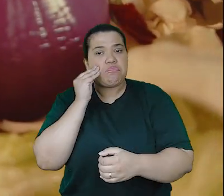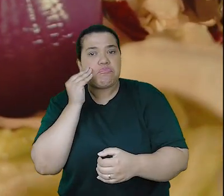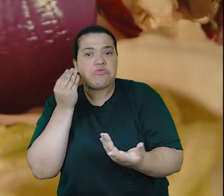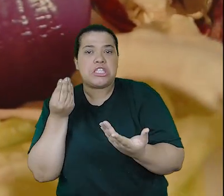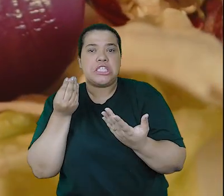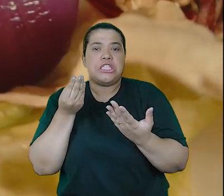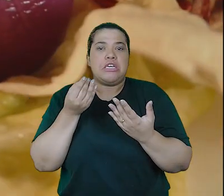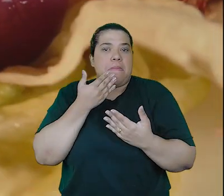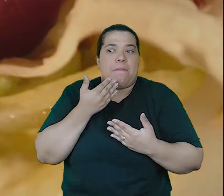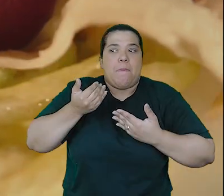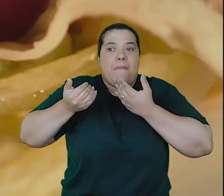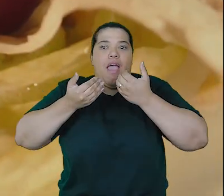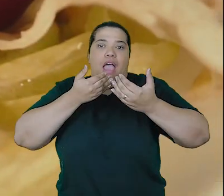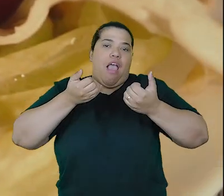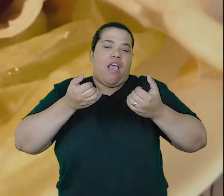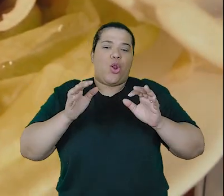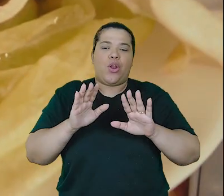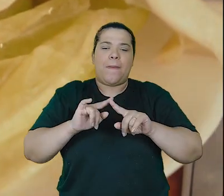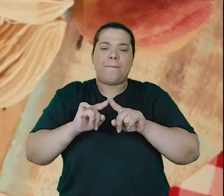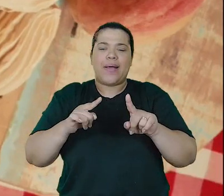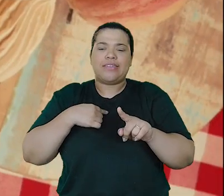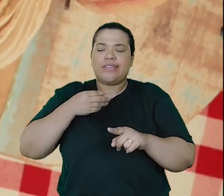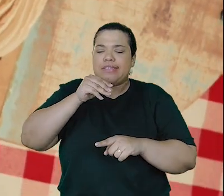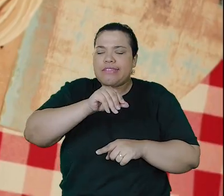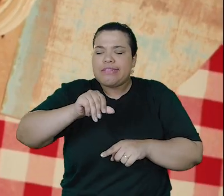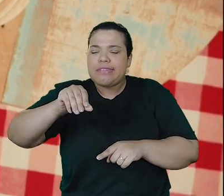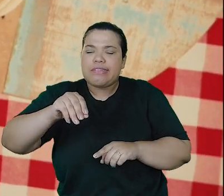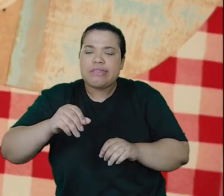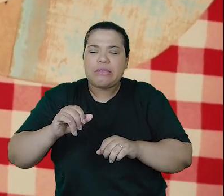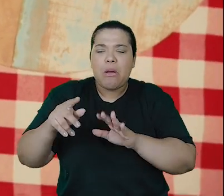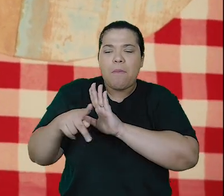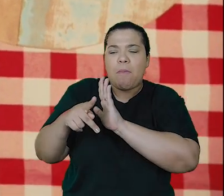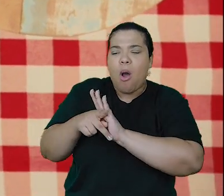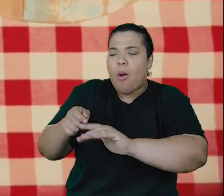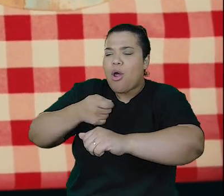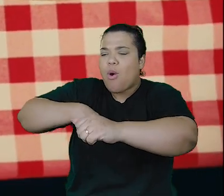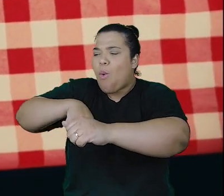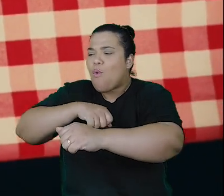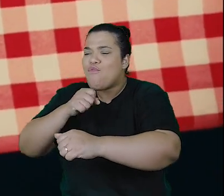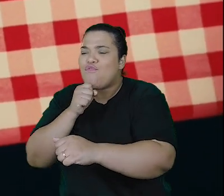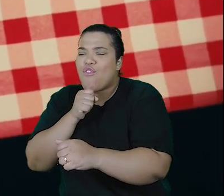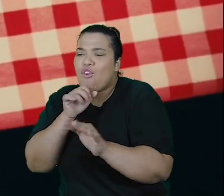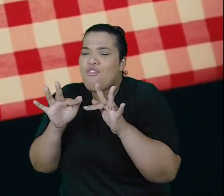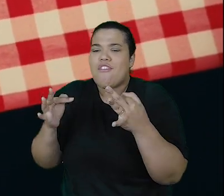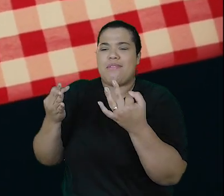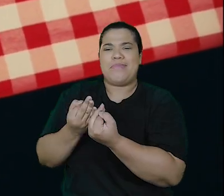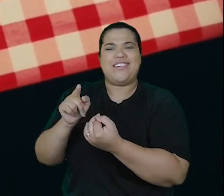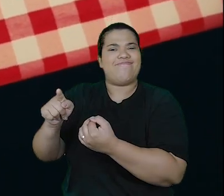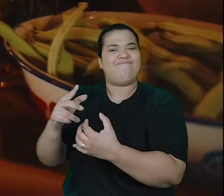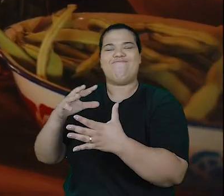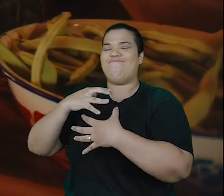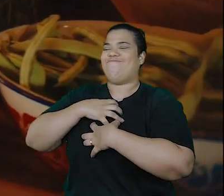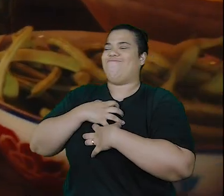tecnicamente melhor do que outras, mas aquela feita com aquele temperinho, com aquele jeitinho da nona, da mãe, da família, essa é uma comida